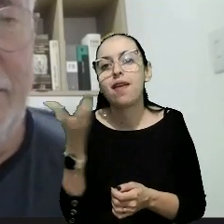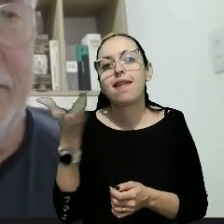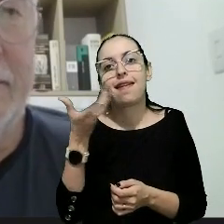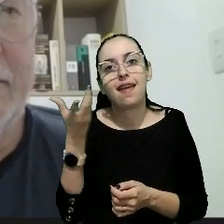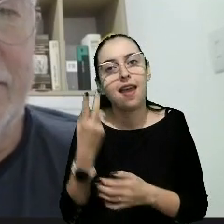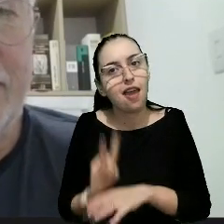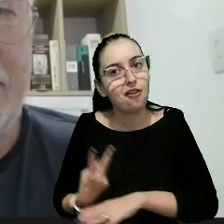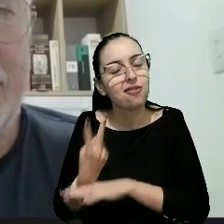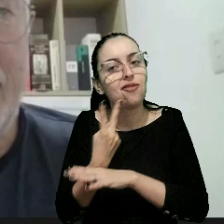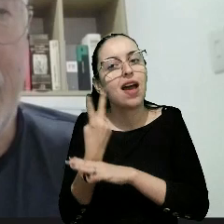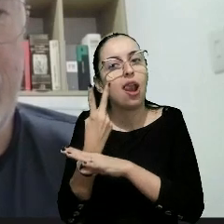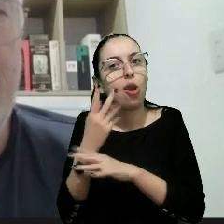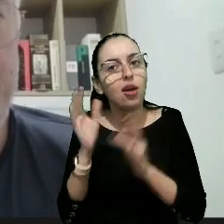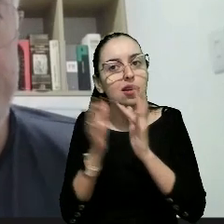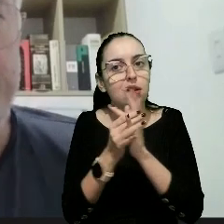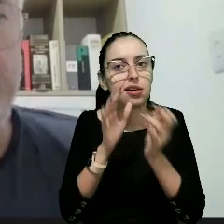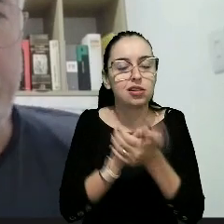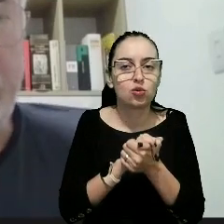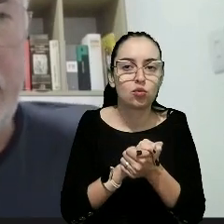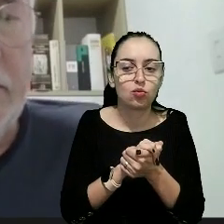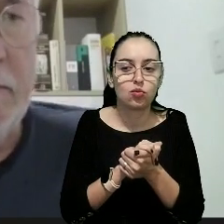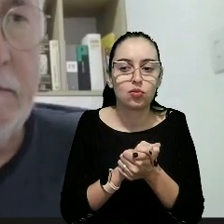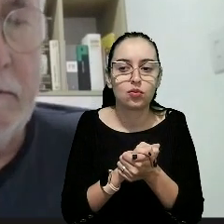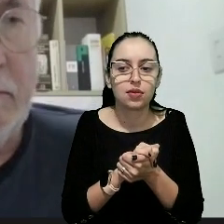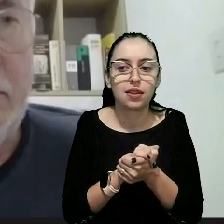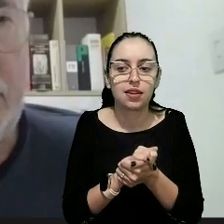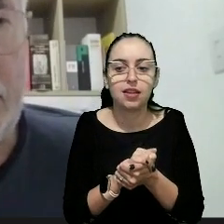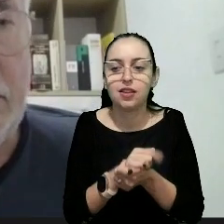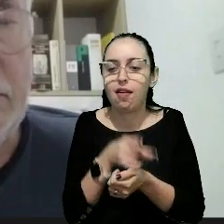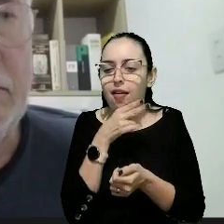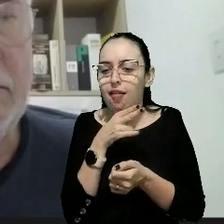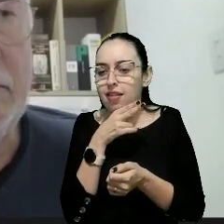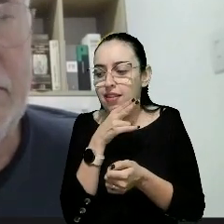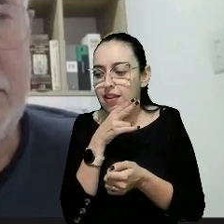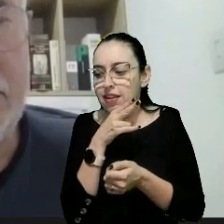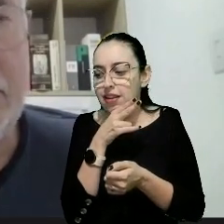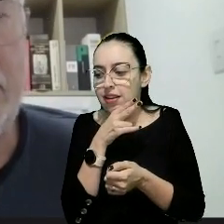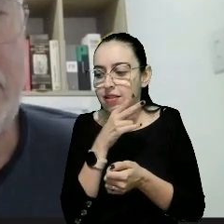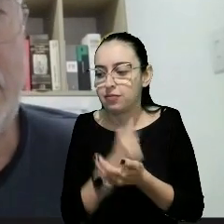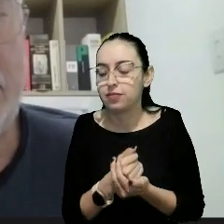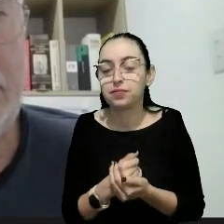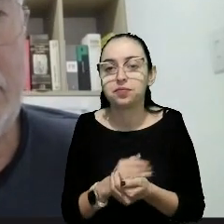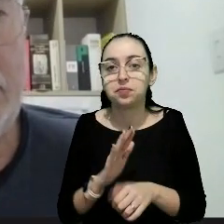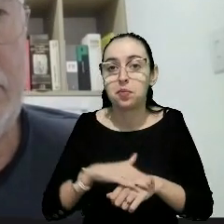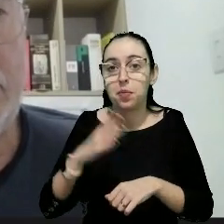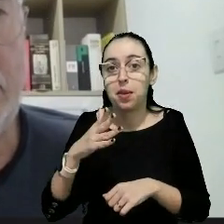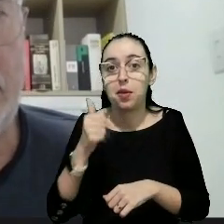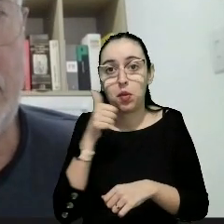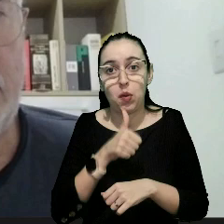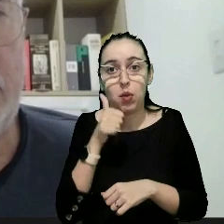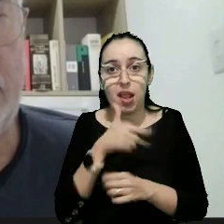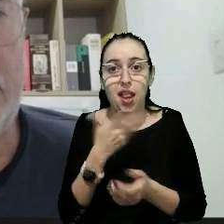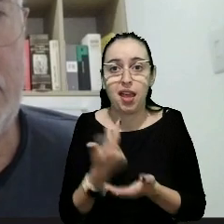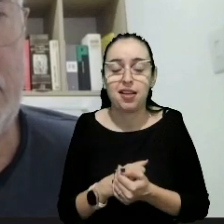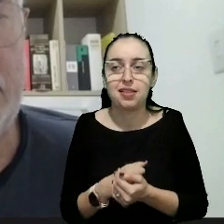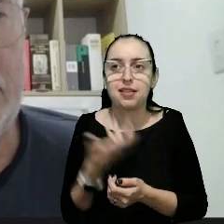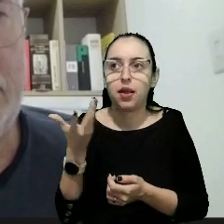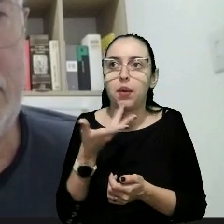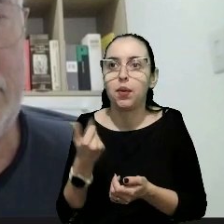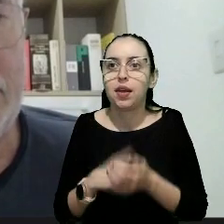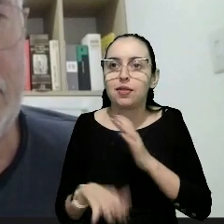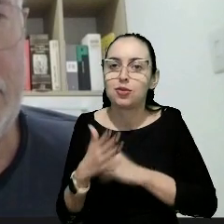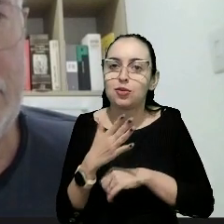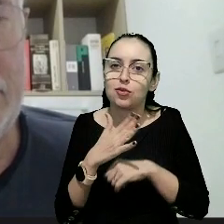só quer, como ele valoriza. É muito interessante como eles curtem os netos, às vezes até mais